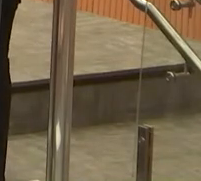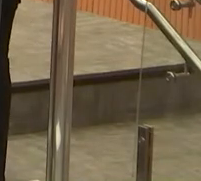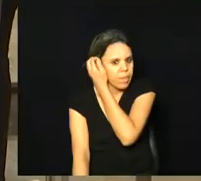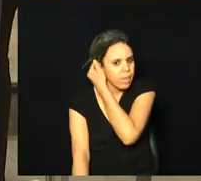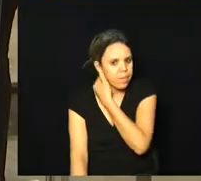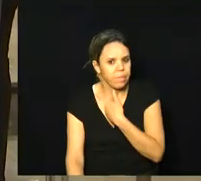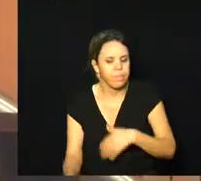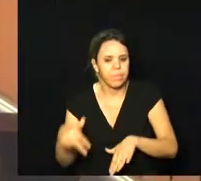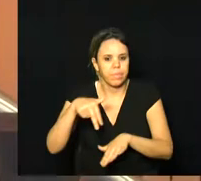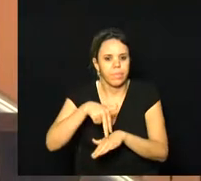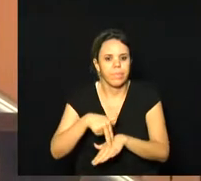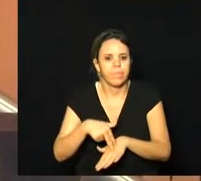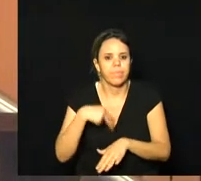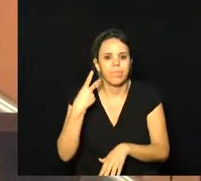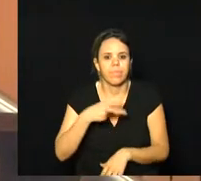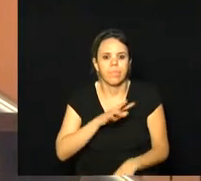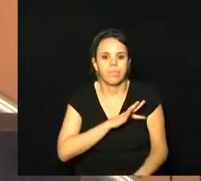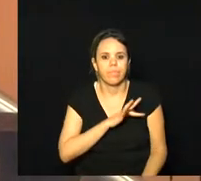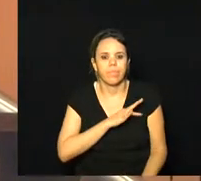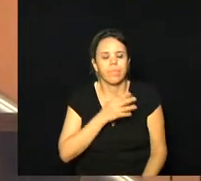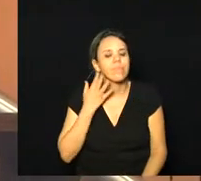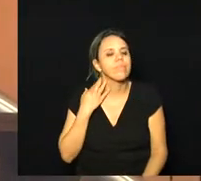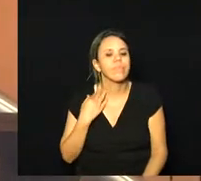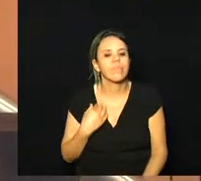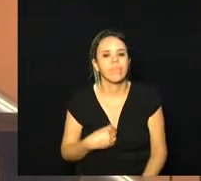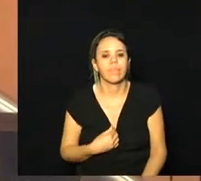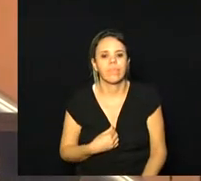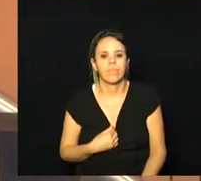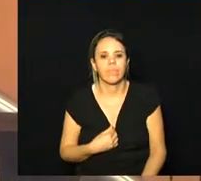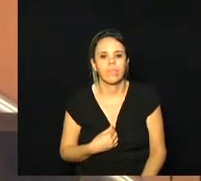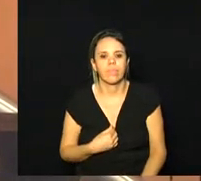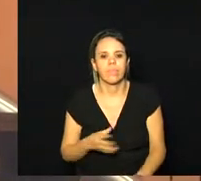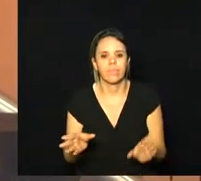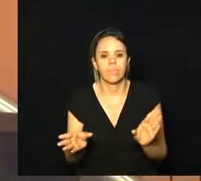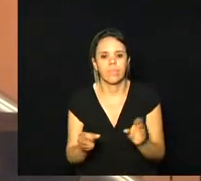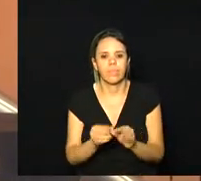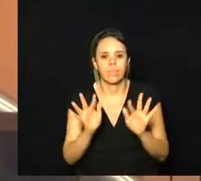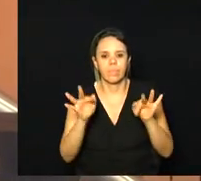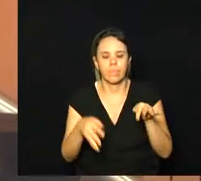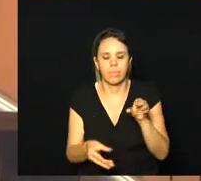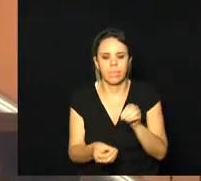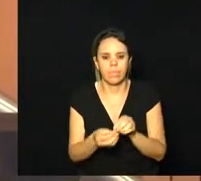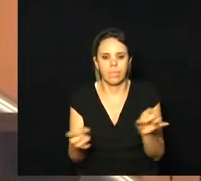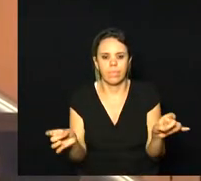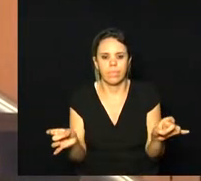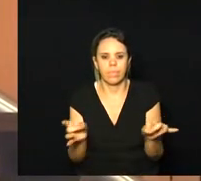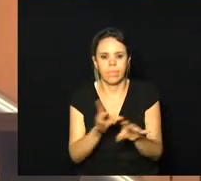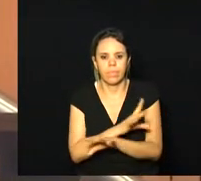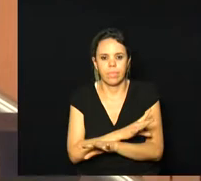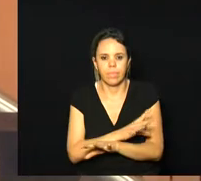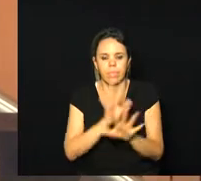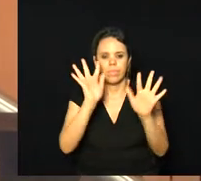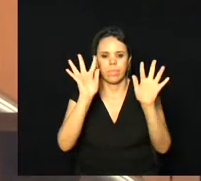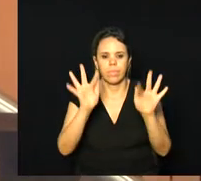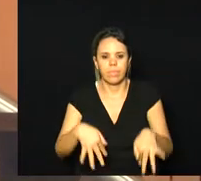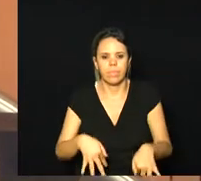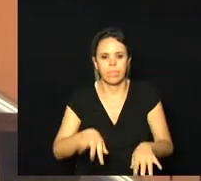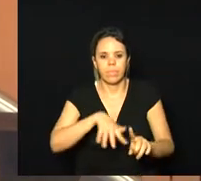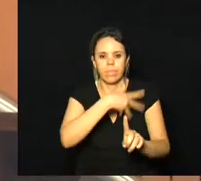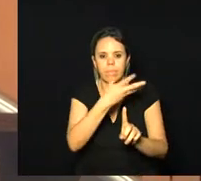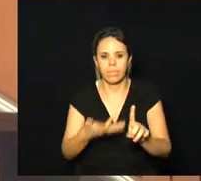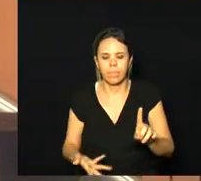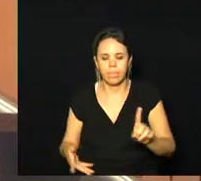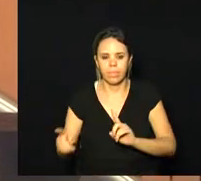Com a palavra, o vereador Fernando Mendes para suas considerações finais e para declarar